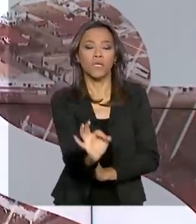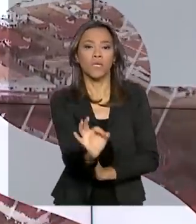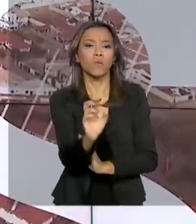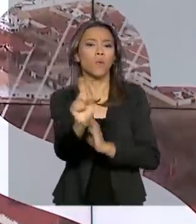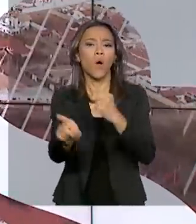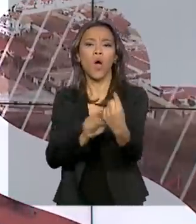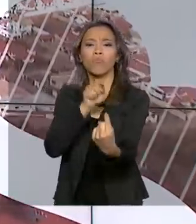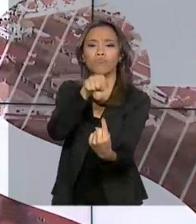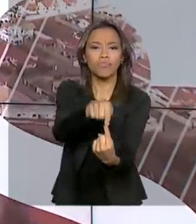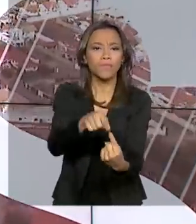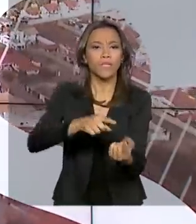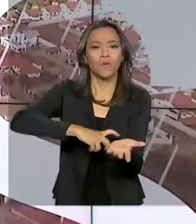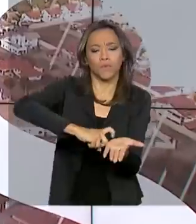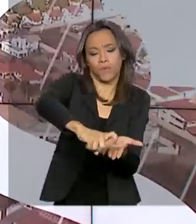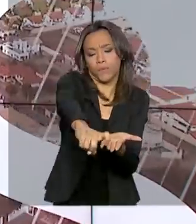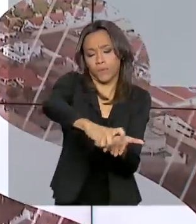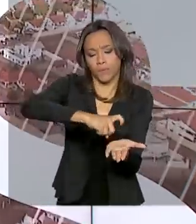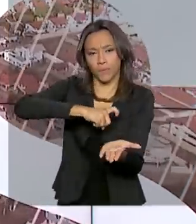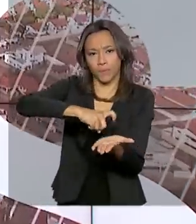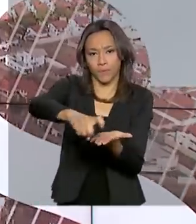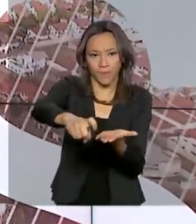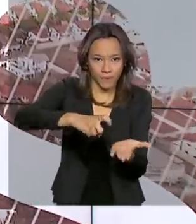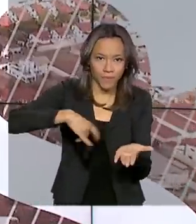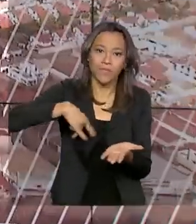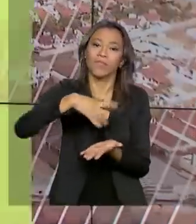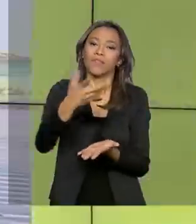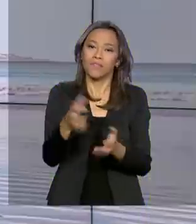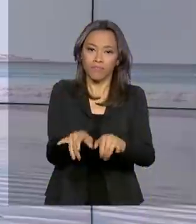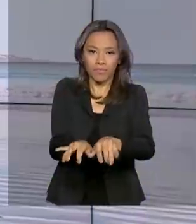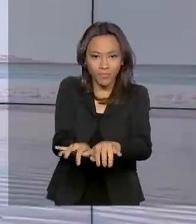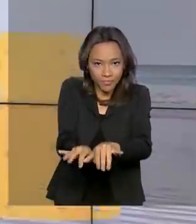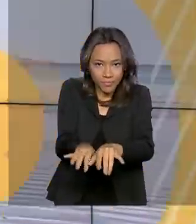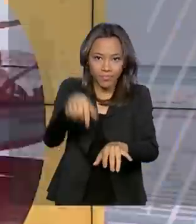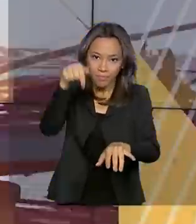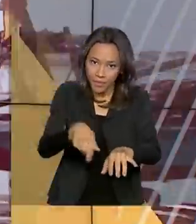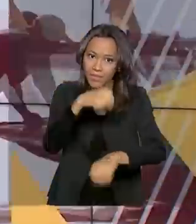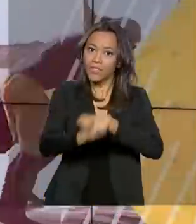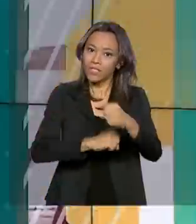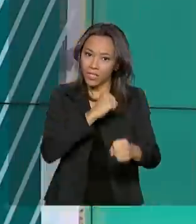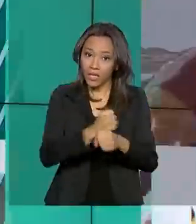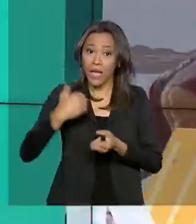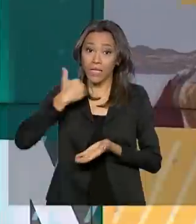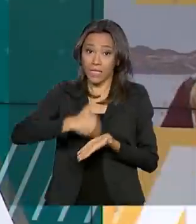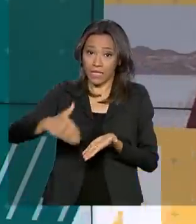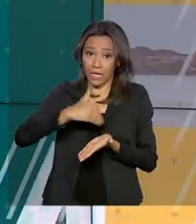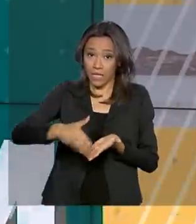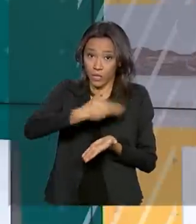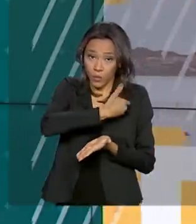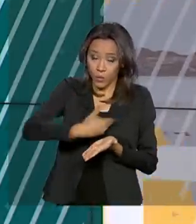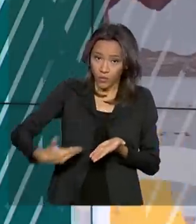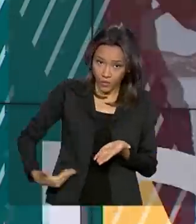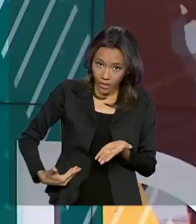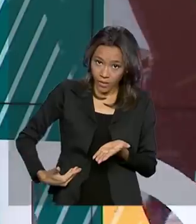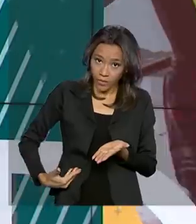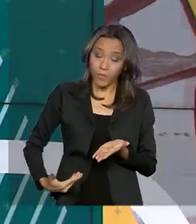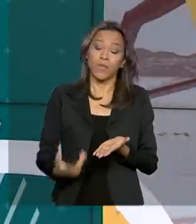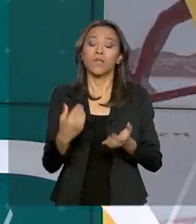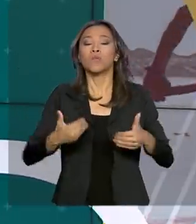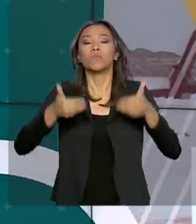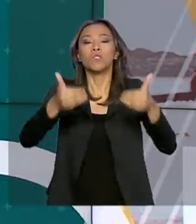transformação digital de serviços públicos neste ano. A Secretaria de Governo Digital do Ministério da Economia